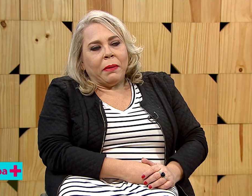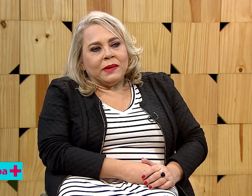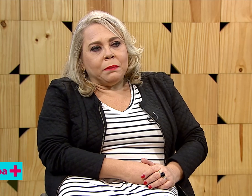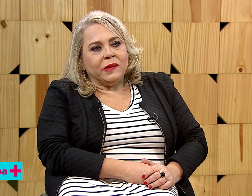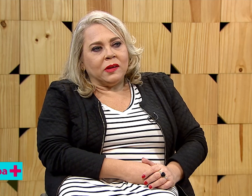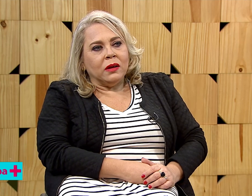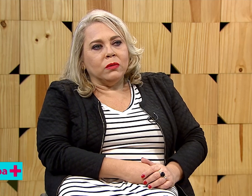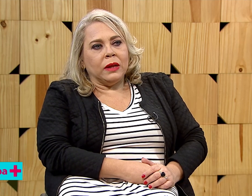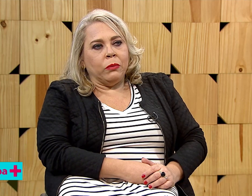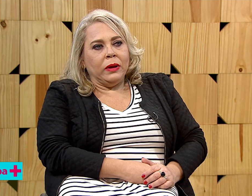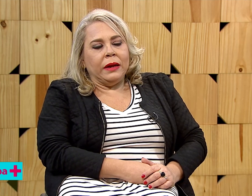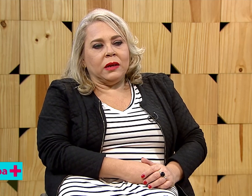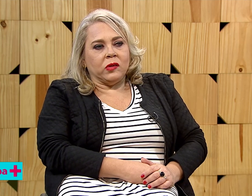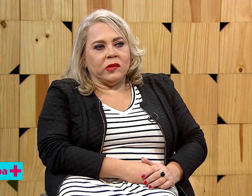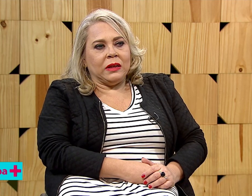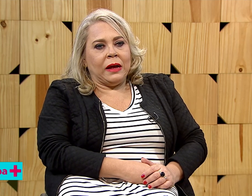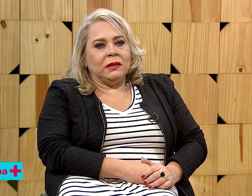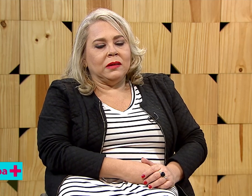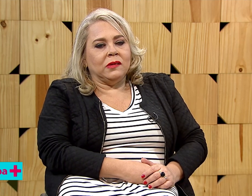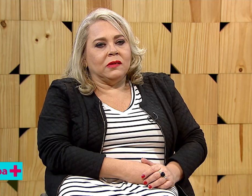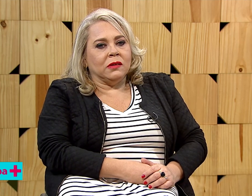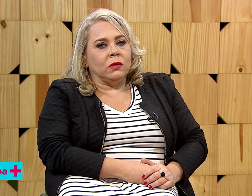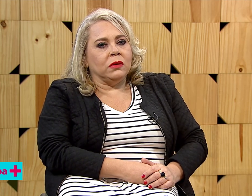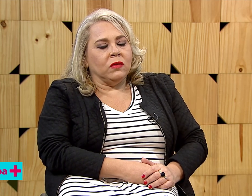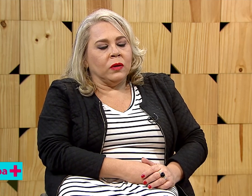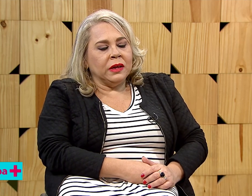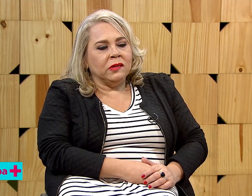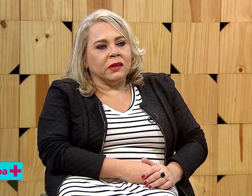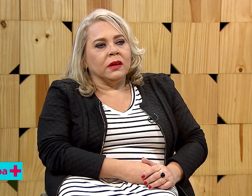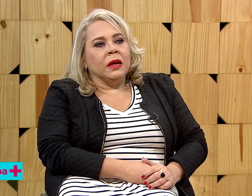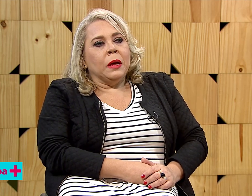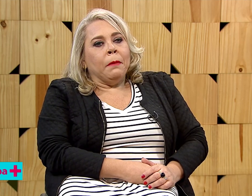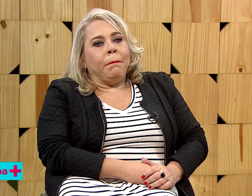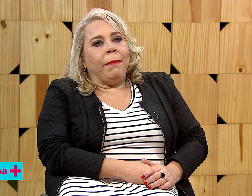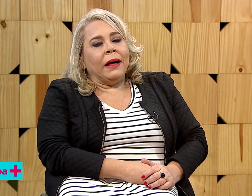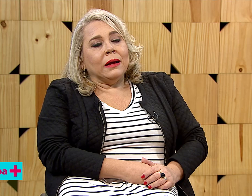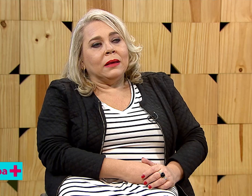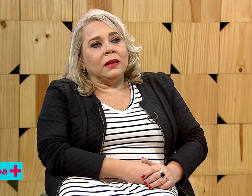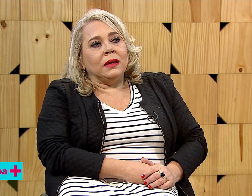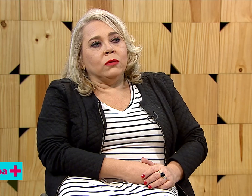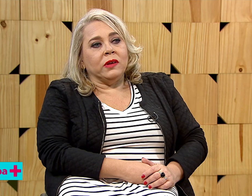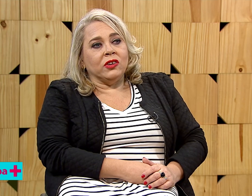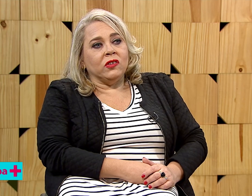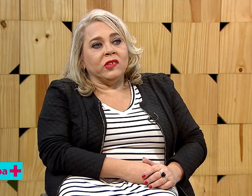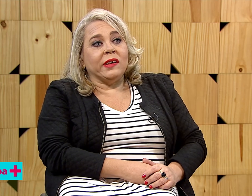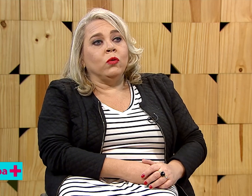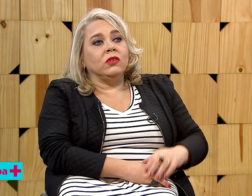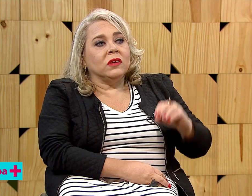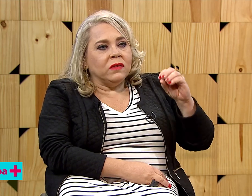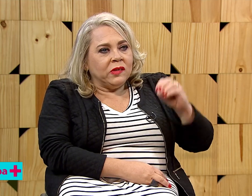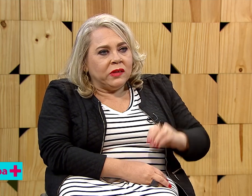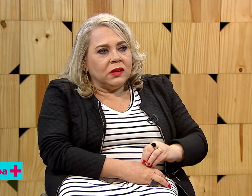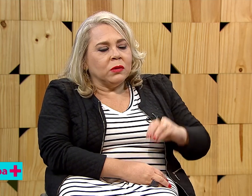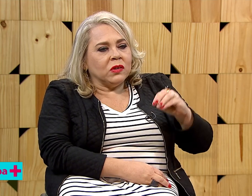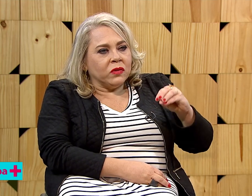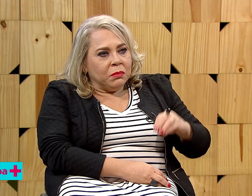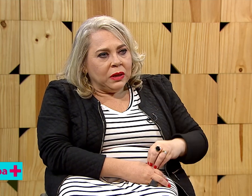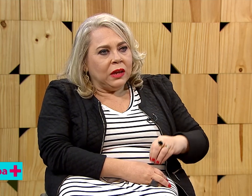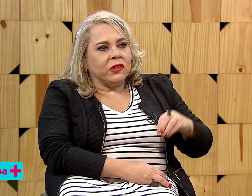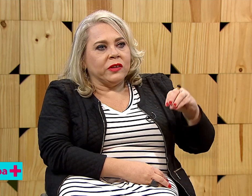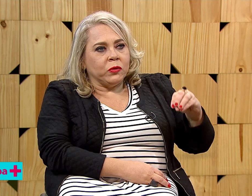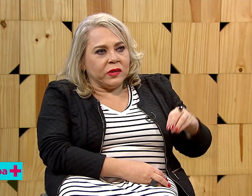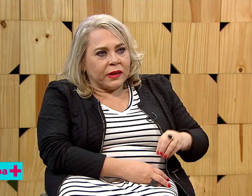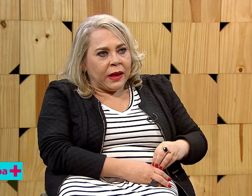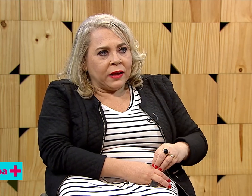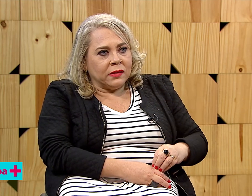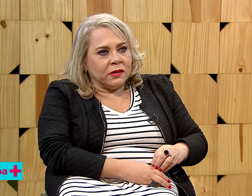sobre essa percepção da mulher e da sociedade nesse ciclo da violência, para que os agentes de saúde que visitam as